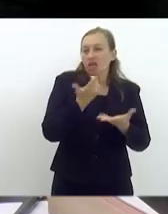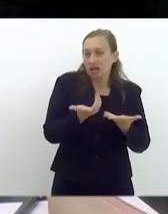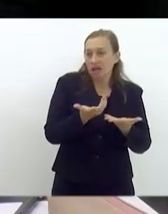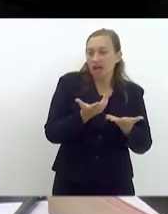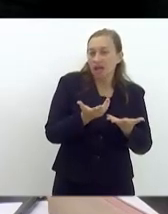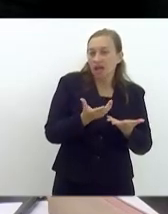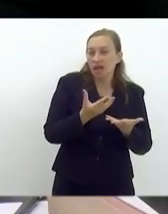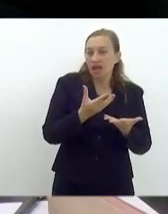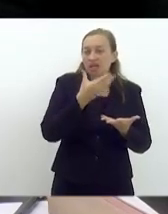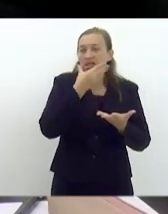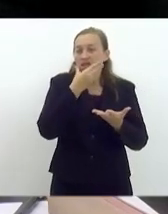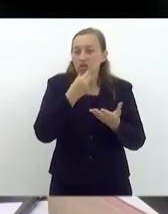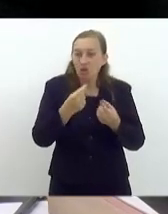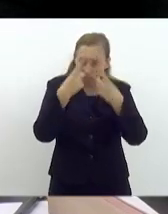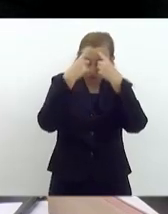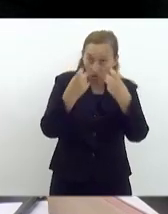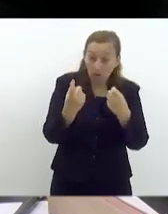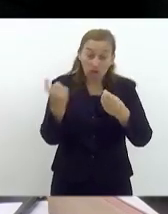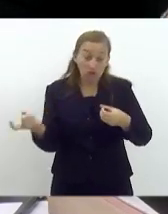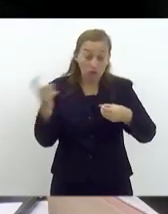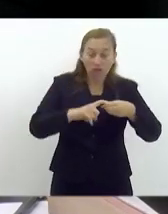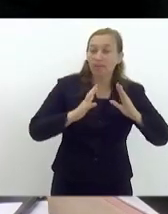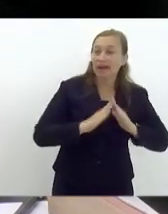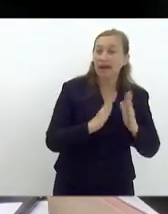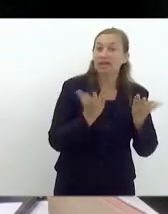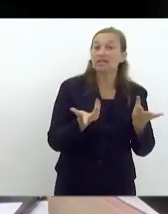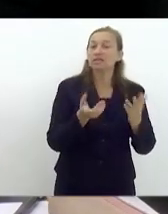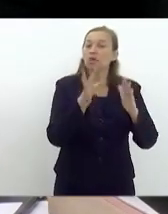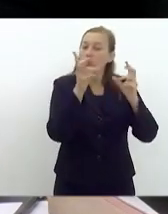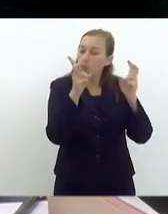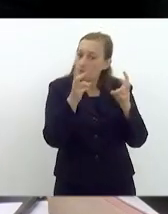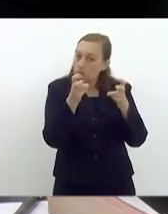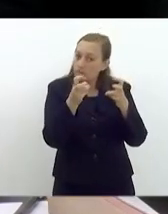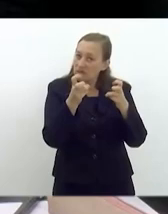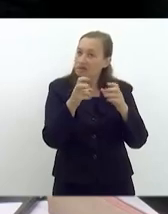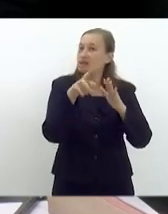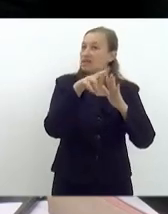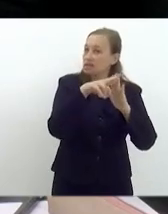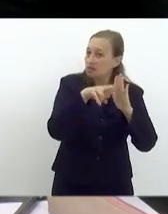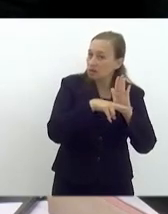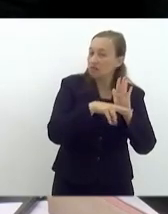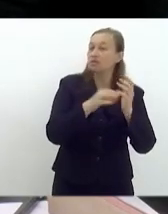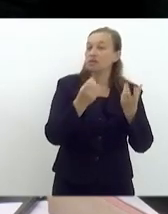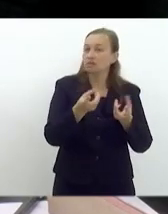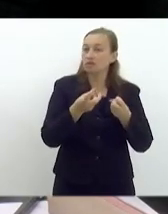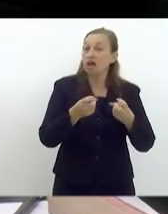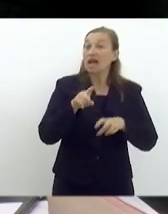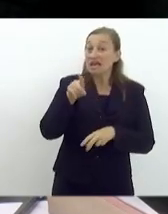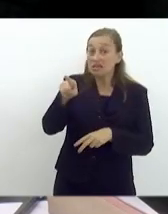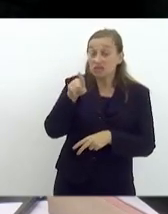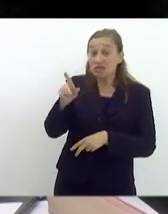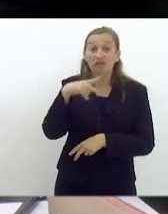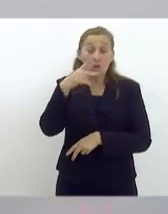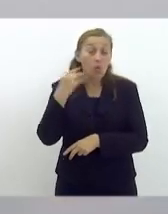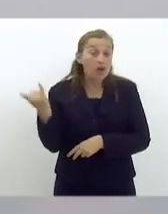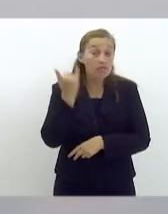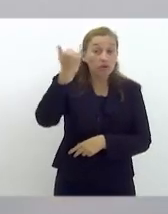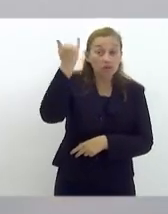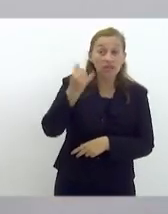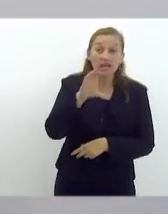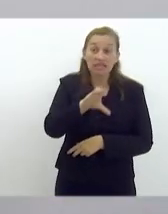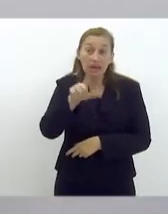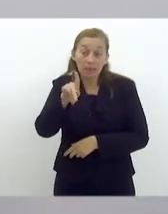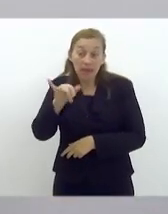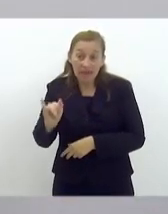isso é um ponto aí para ser para ser observado essa sua colocação é muito pertinente que na